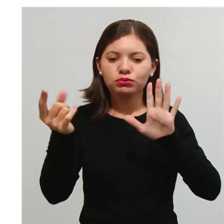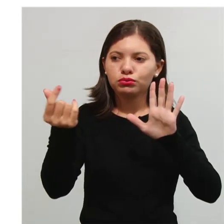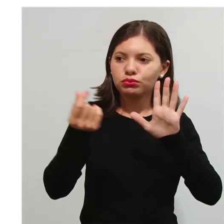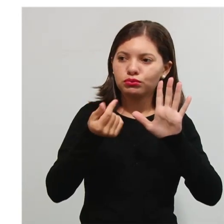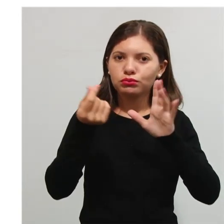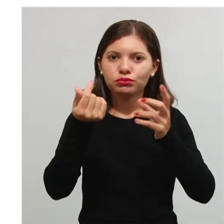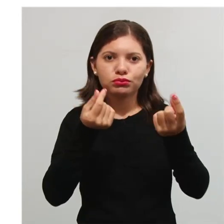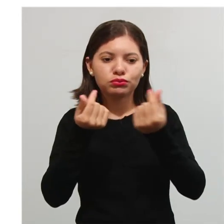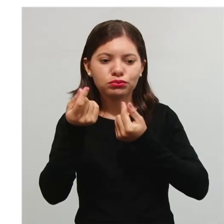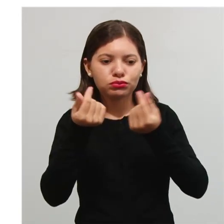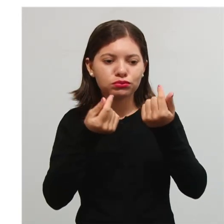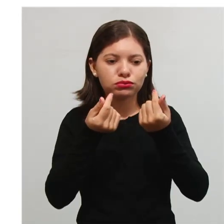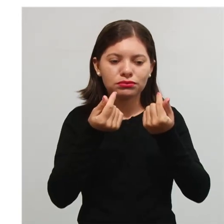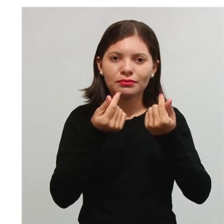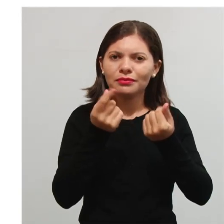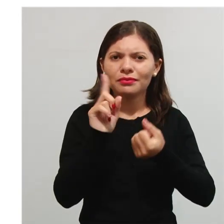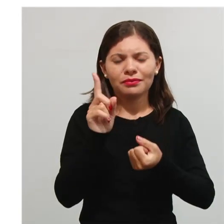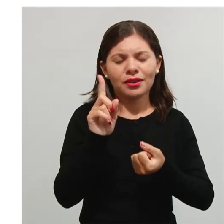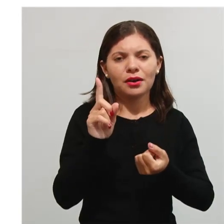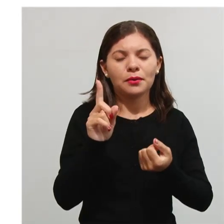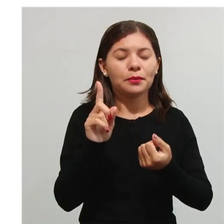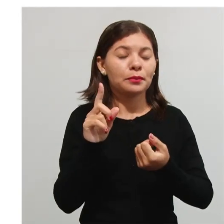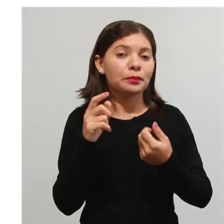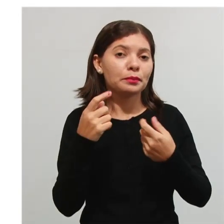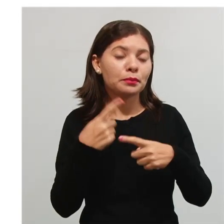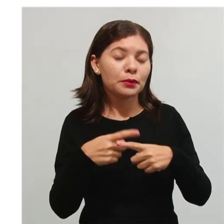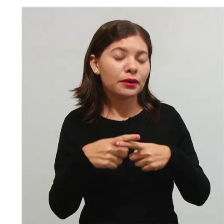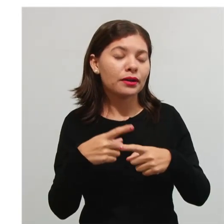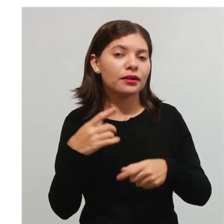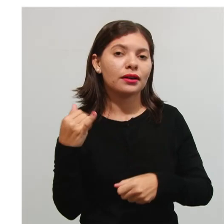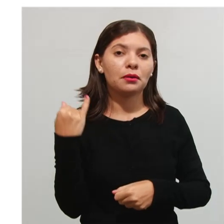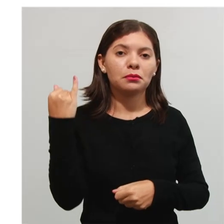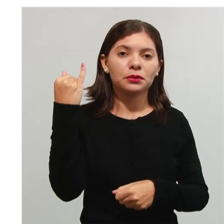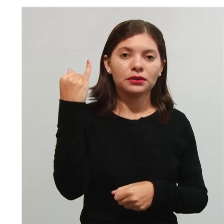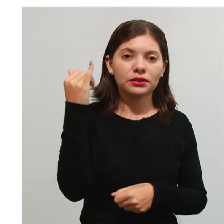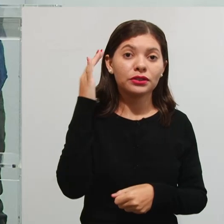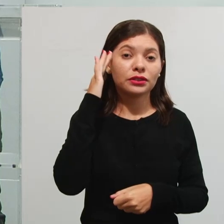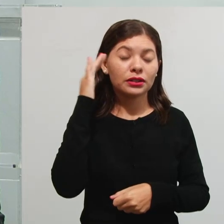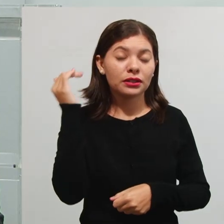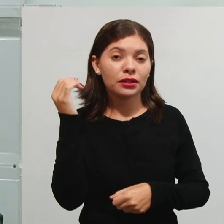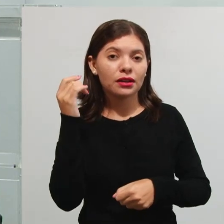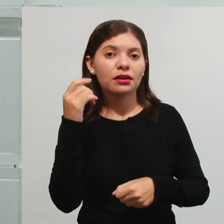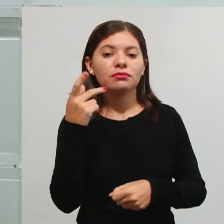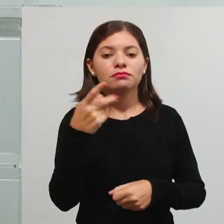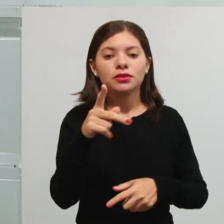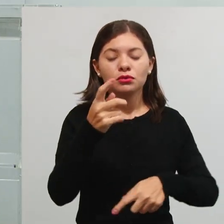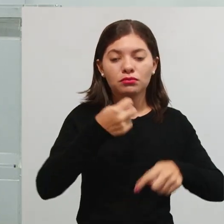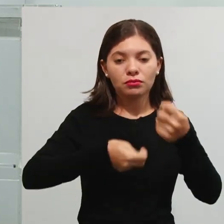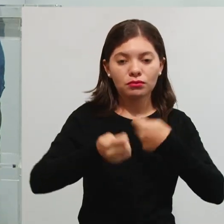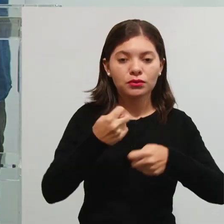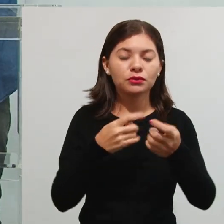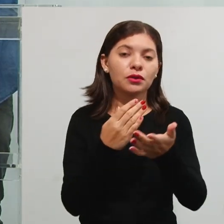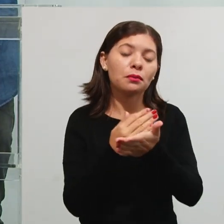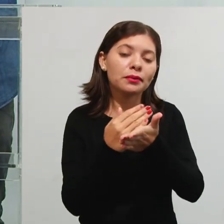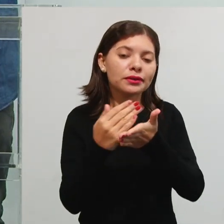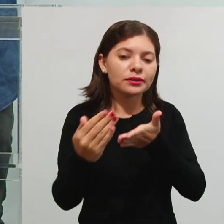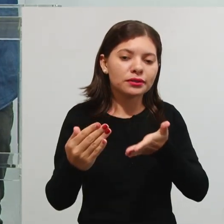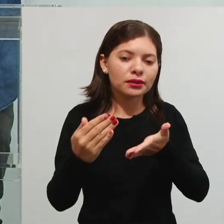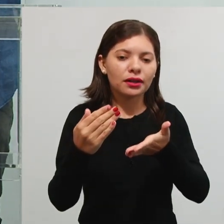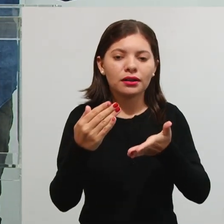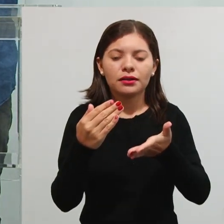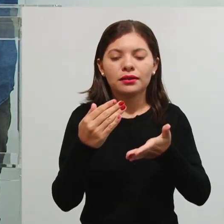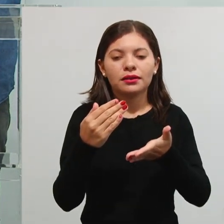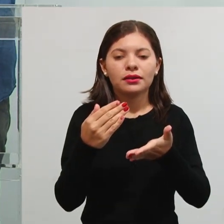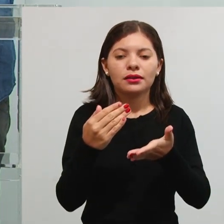recursos no negócio. É importante você entender que o seu negócio que vai começar, o que está começando agora, ele não vai